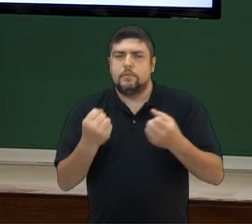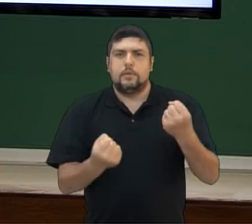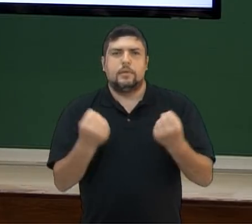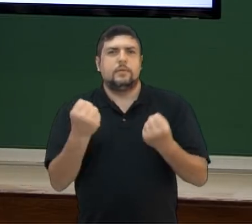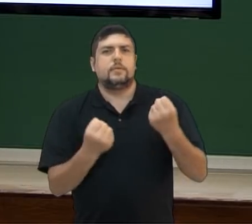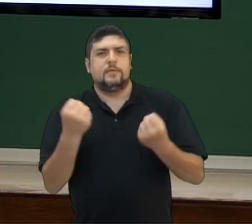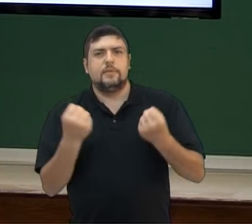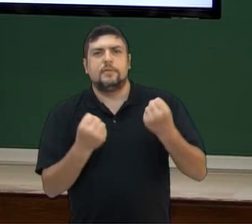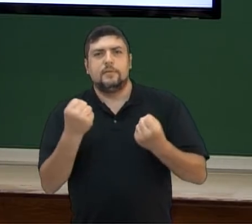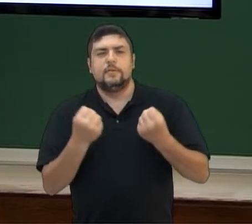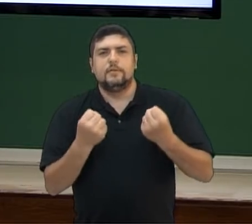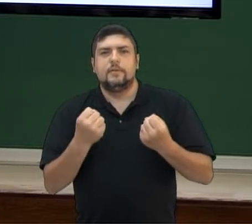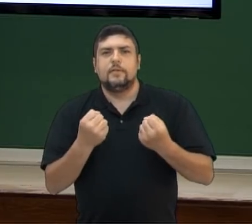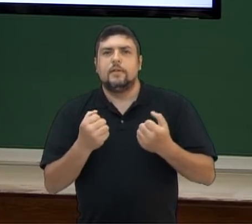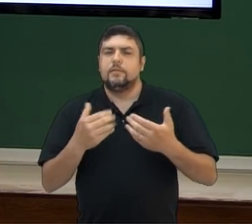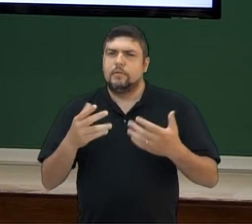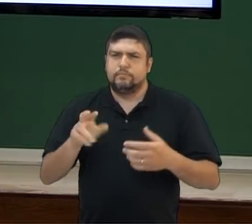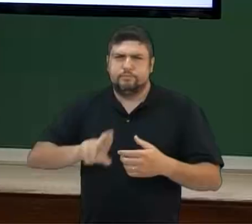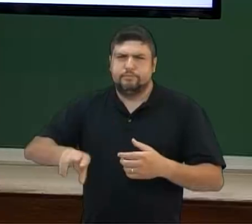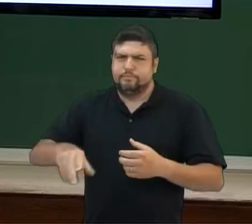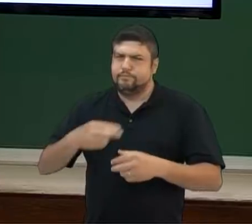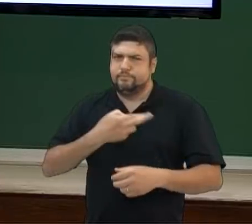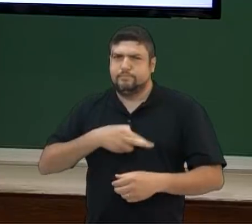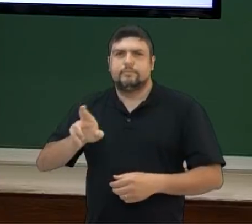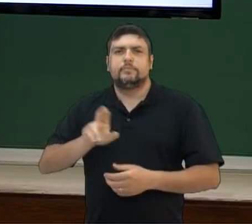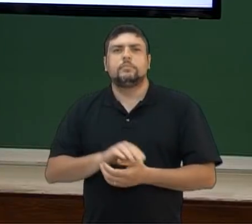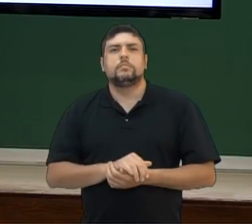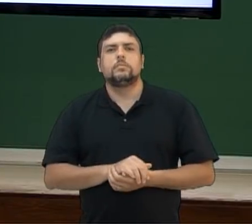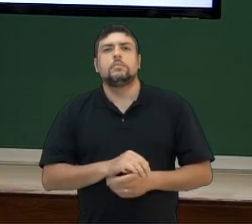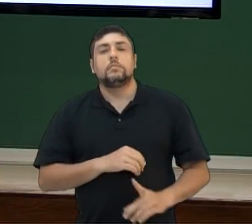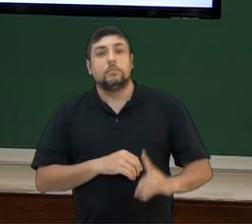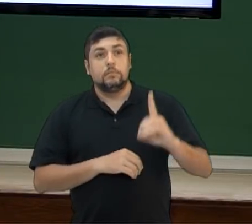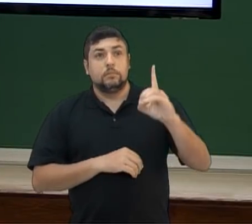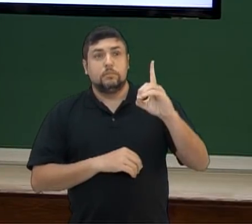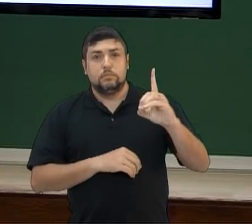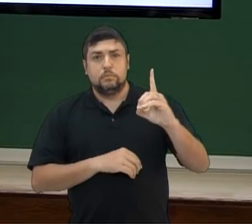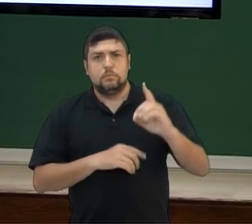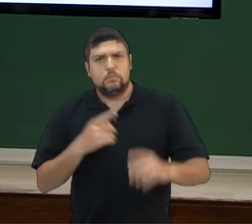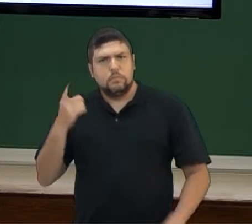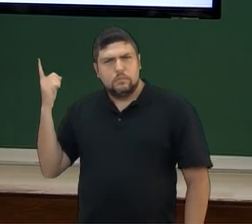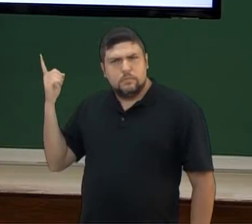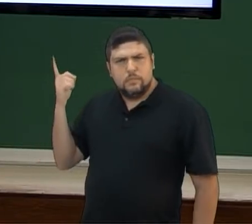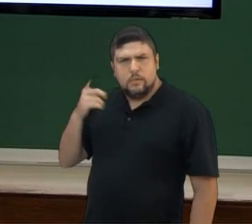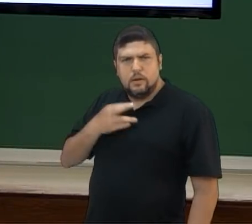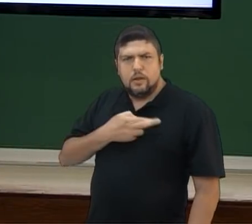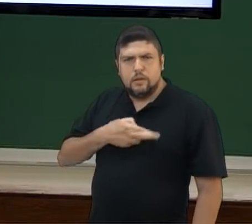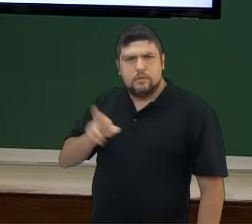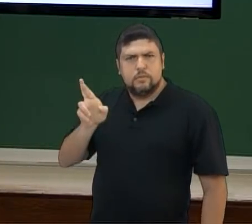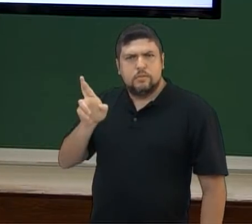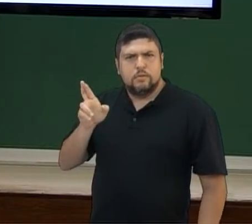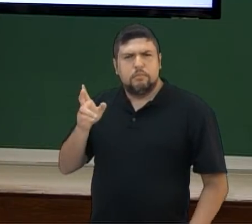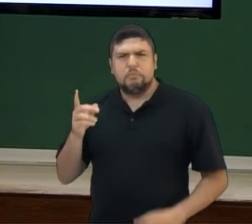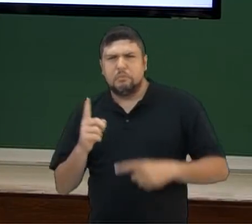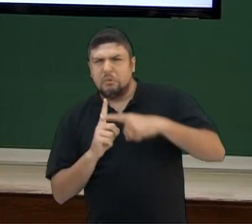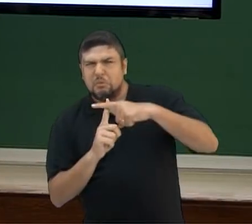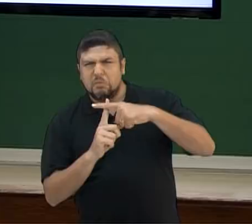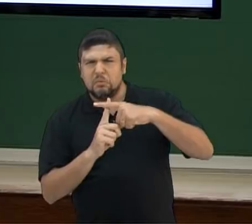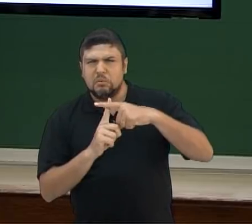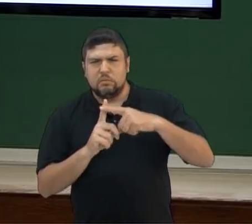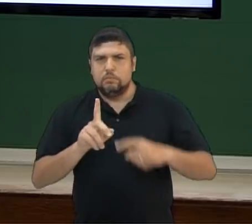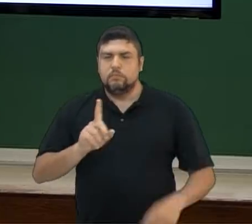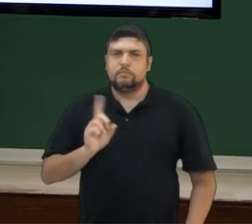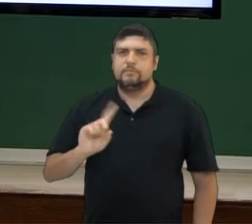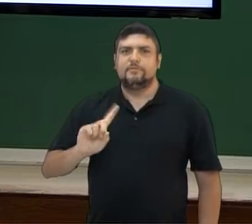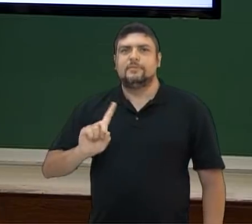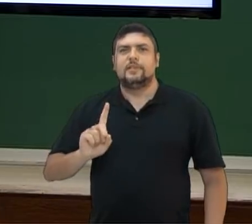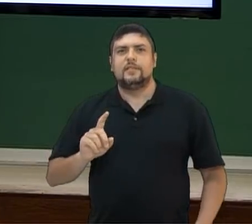automóveis, então não é um símbolo religioso. A letra D? Será que é um símbolo religioso, um tipo de cruz? Não,